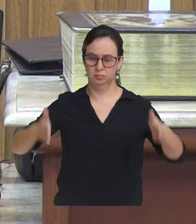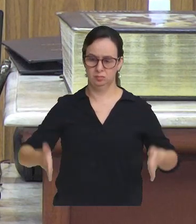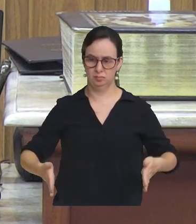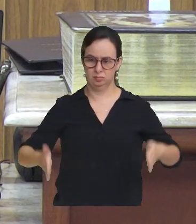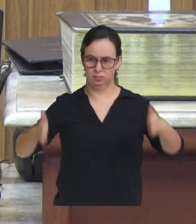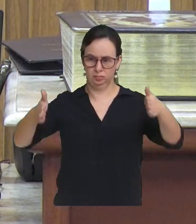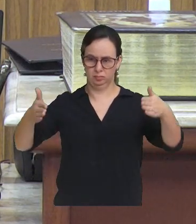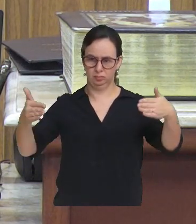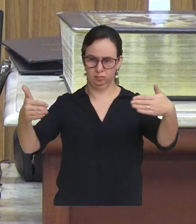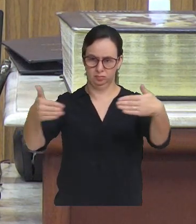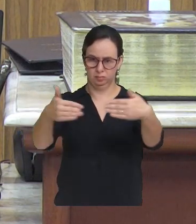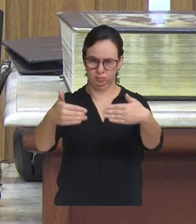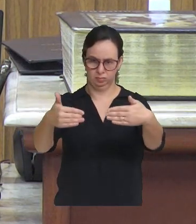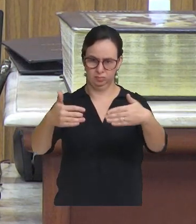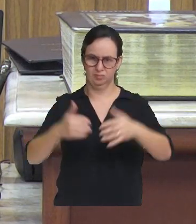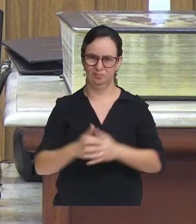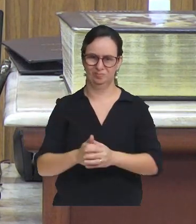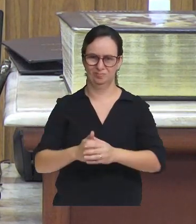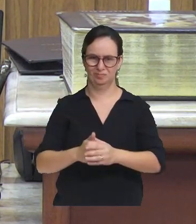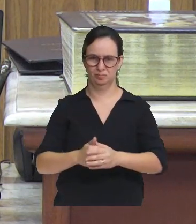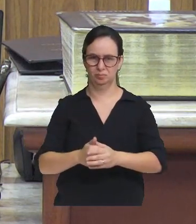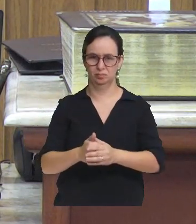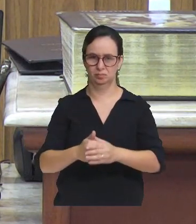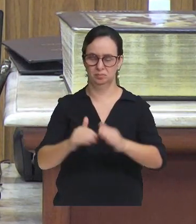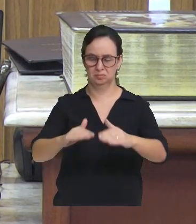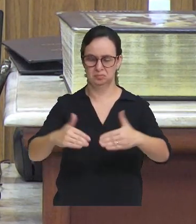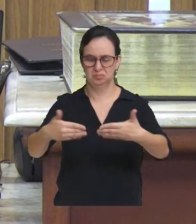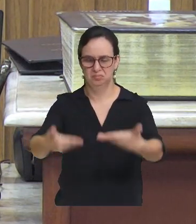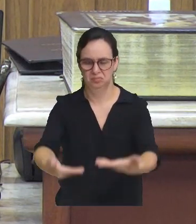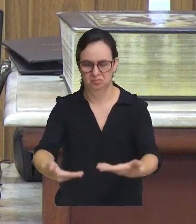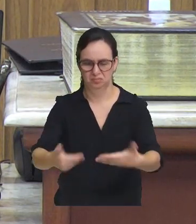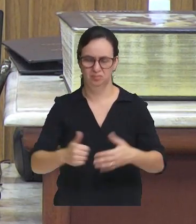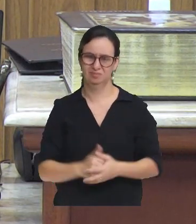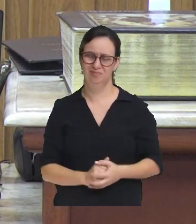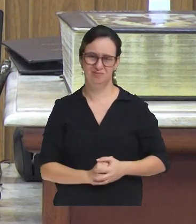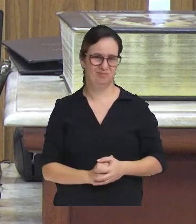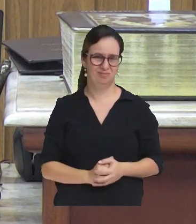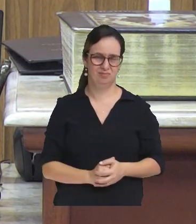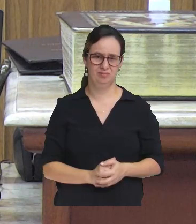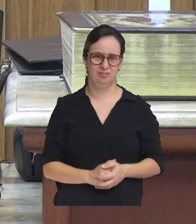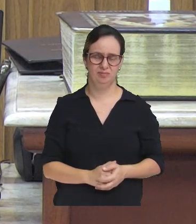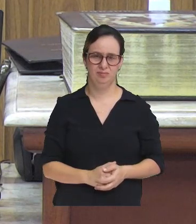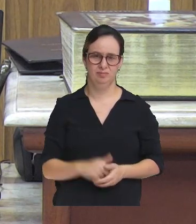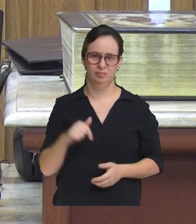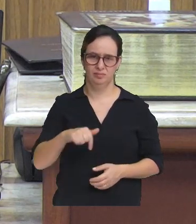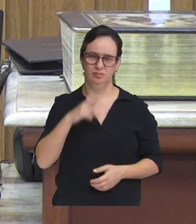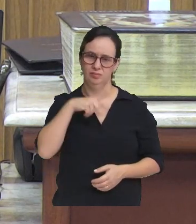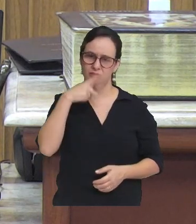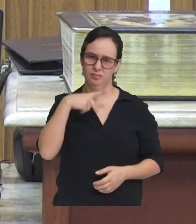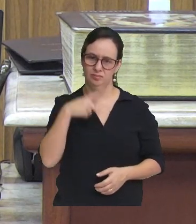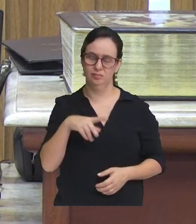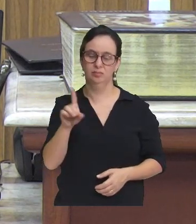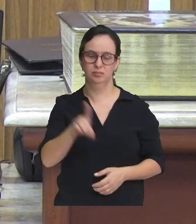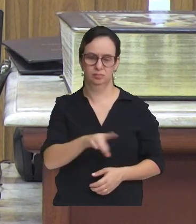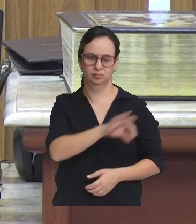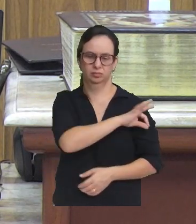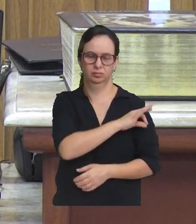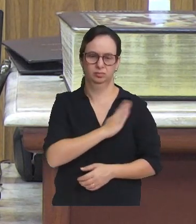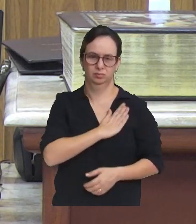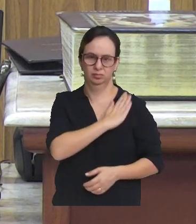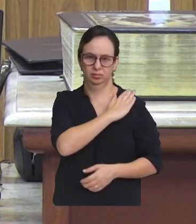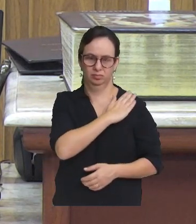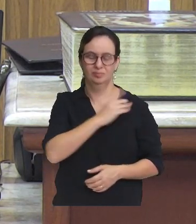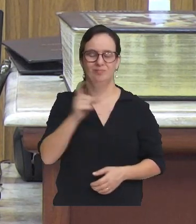arrombado, todo cheio. E isso, quem constatou, foi a Polícia Militar, né? Então, existe, sim, um problema muito sério de infraestrutura no